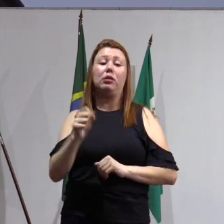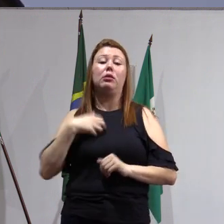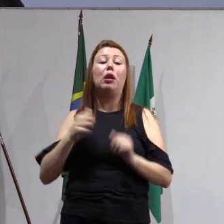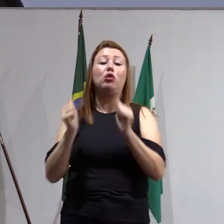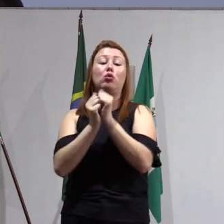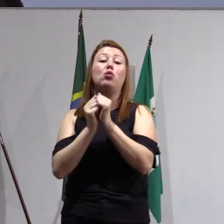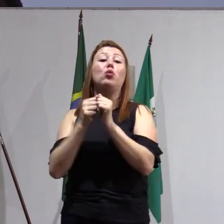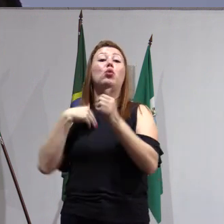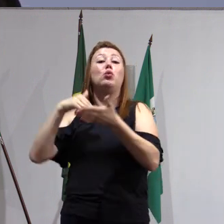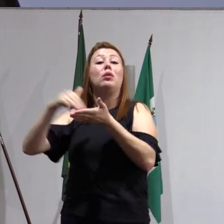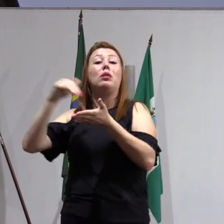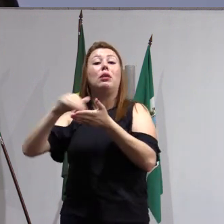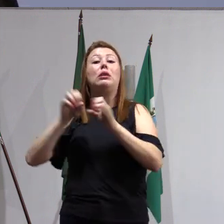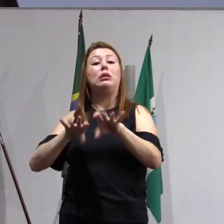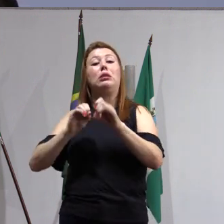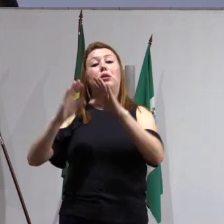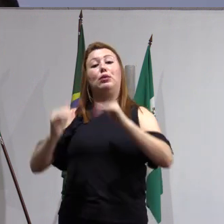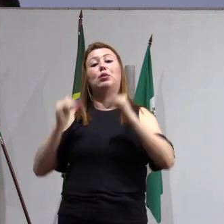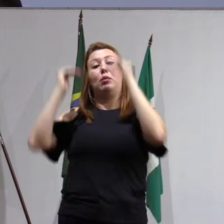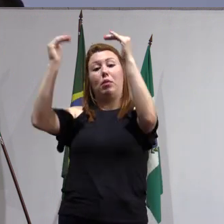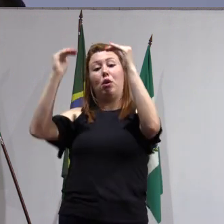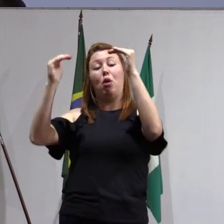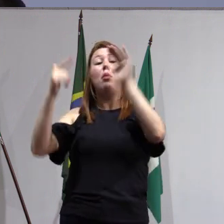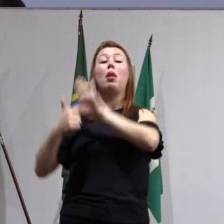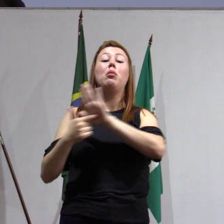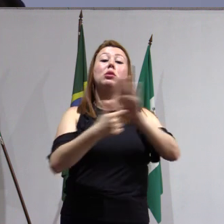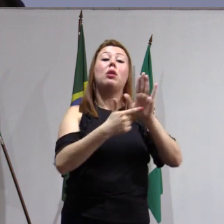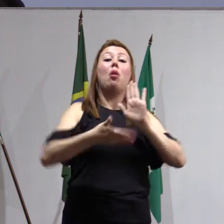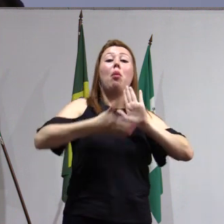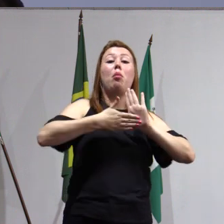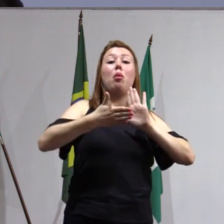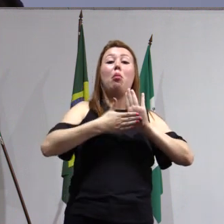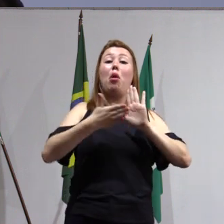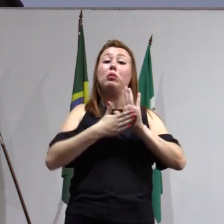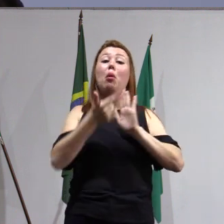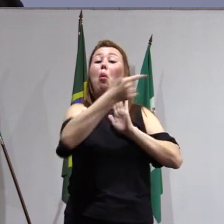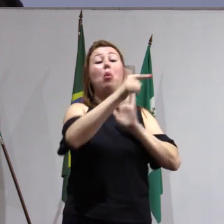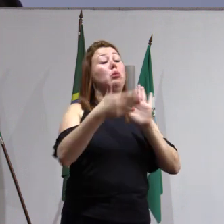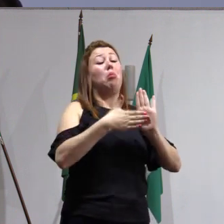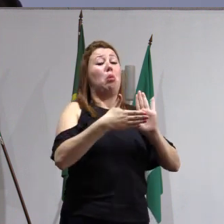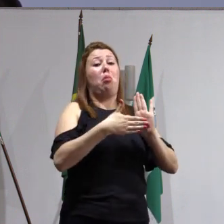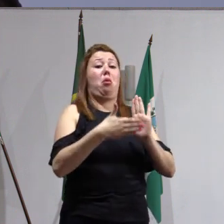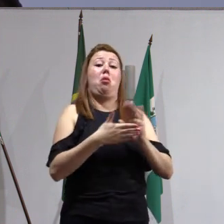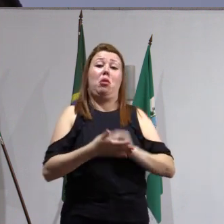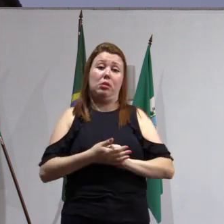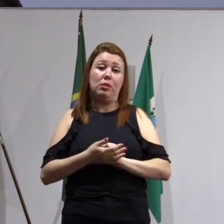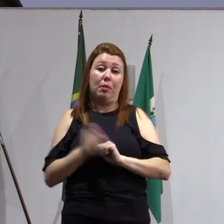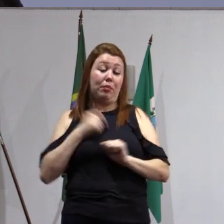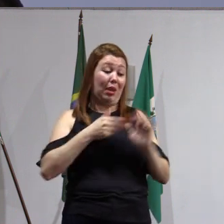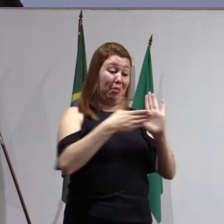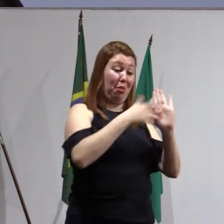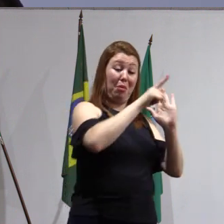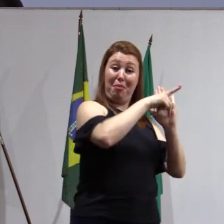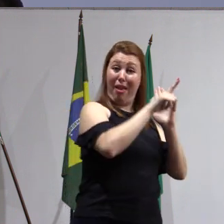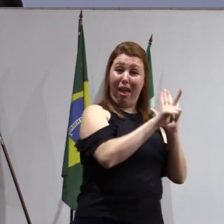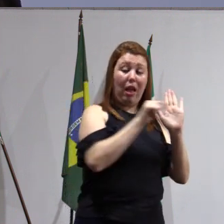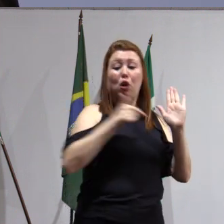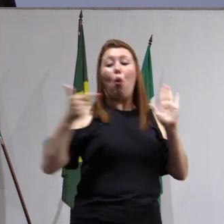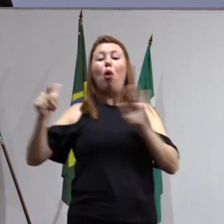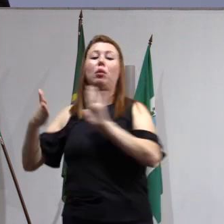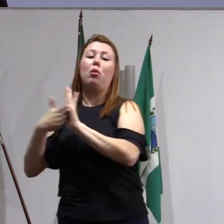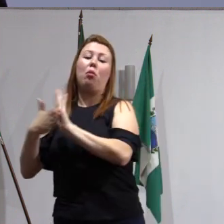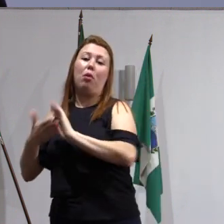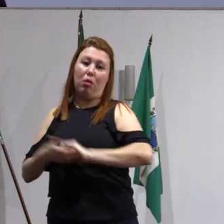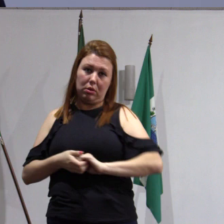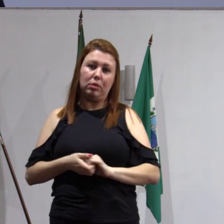Superior para levar uma proposta alternativa daquilo que seja interessante no fortalecimento das universidades e das fundações.